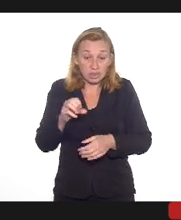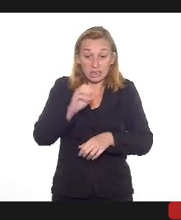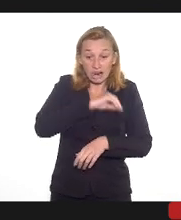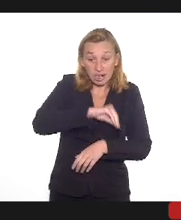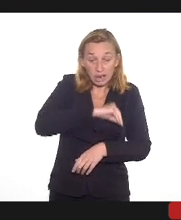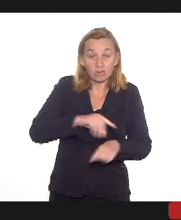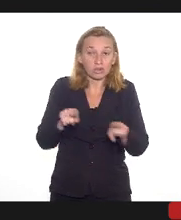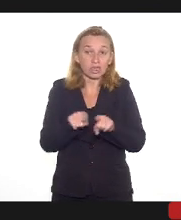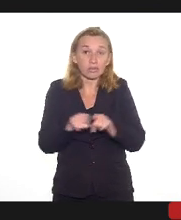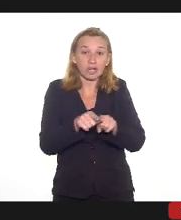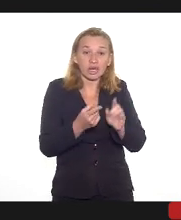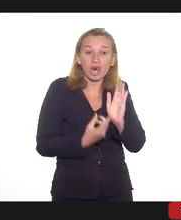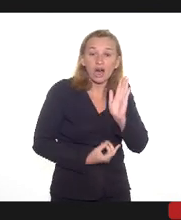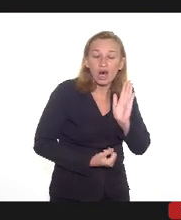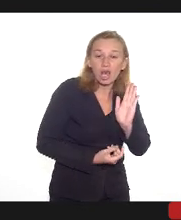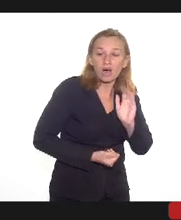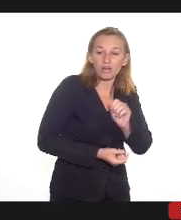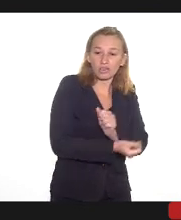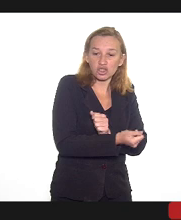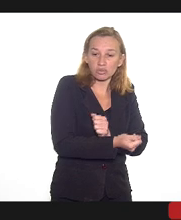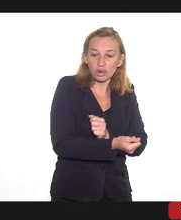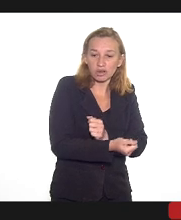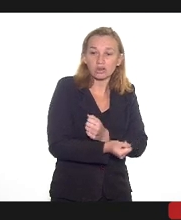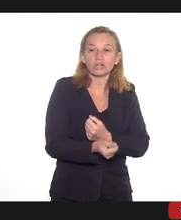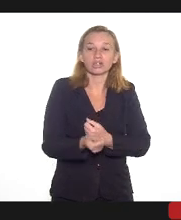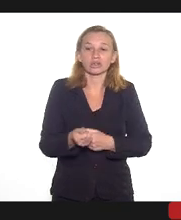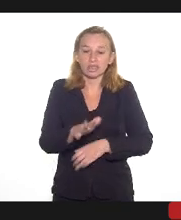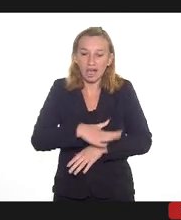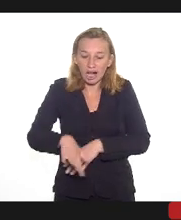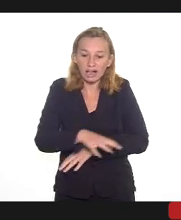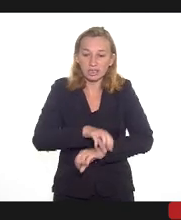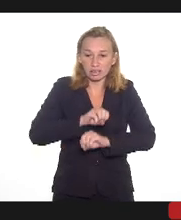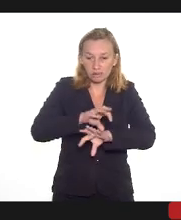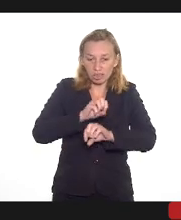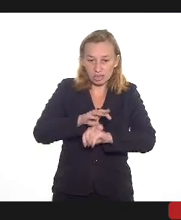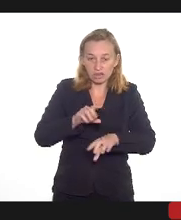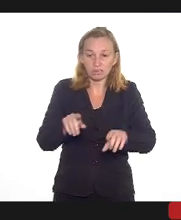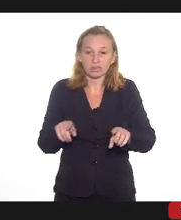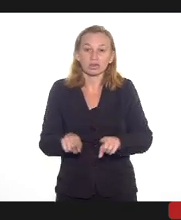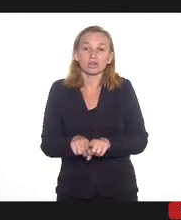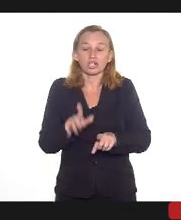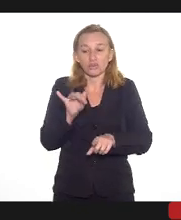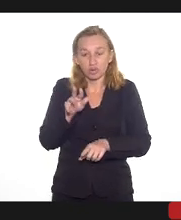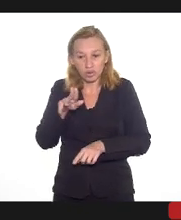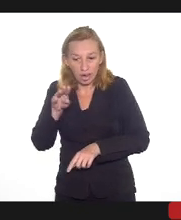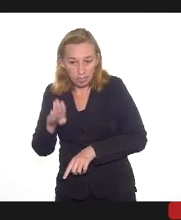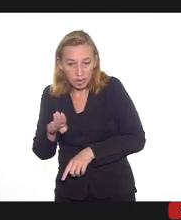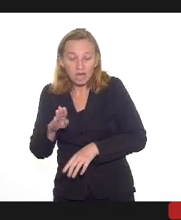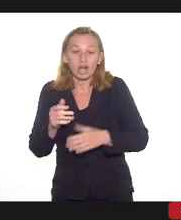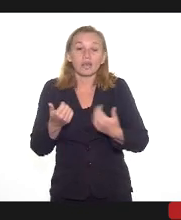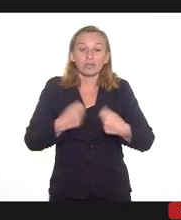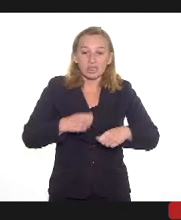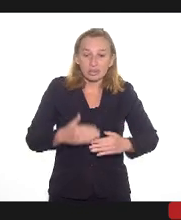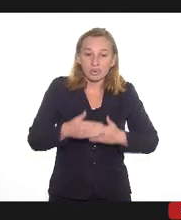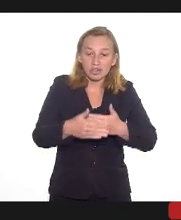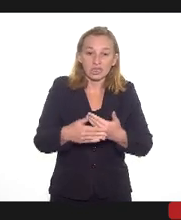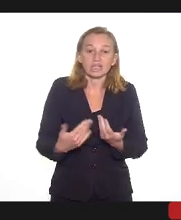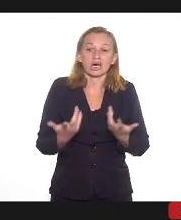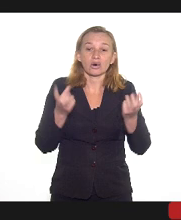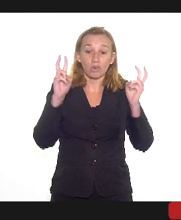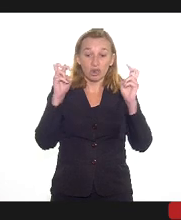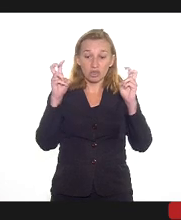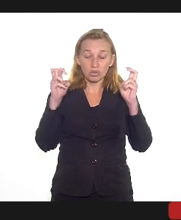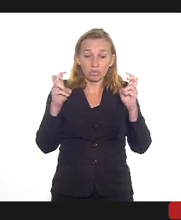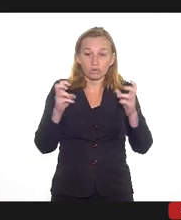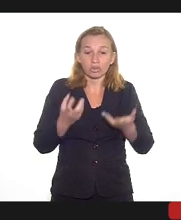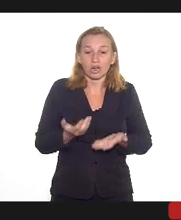que se refere ao investimento da educação, no que se refere aos recursos do Fundeb. Com isso, precisamos avançar no que se refere à questão